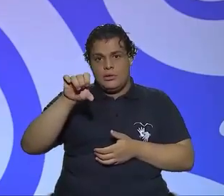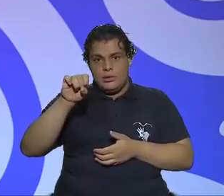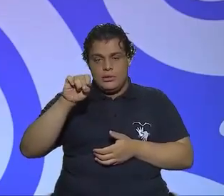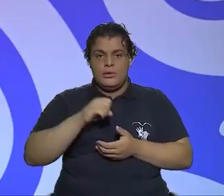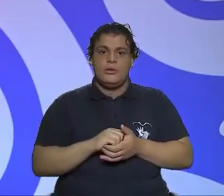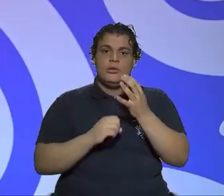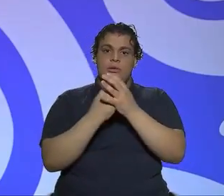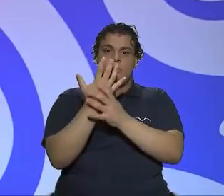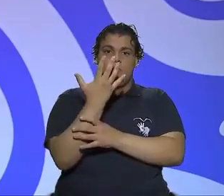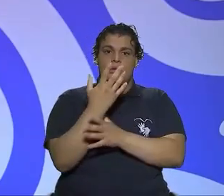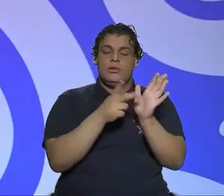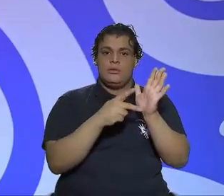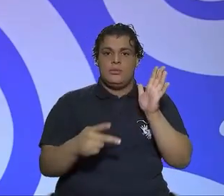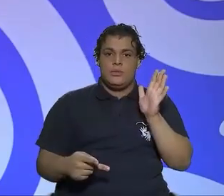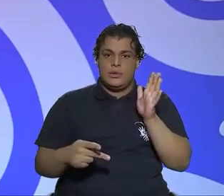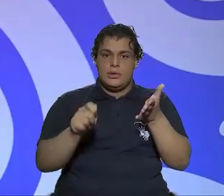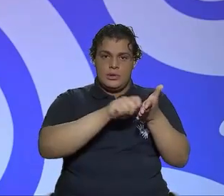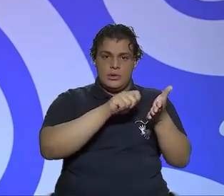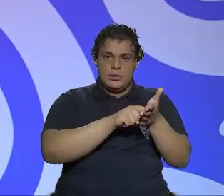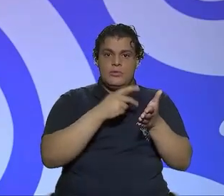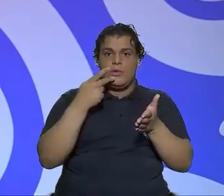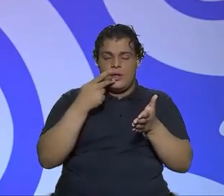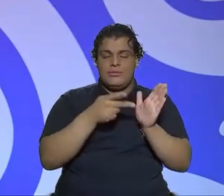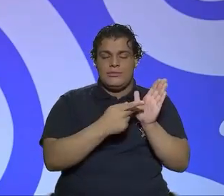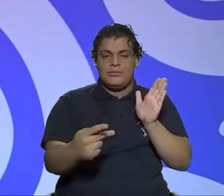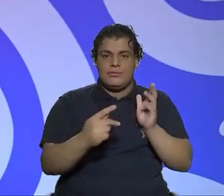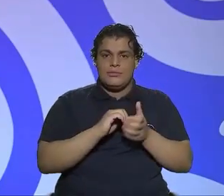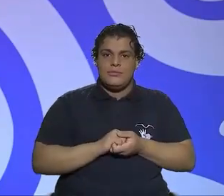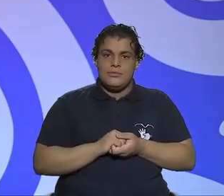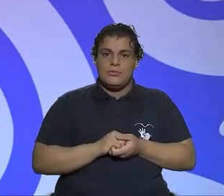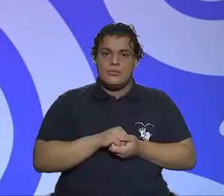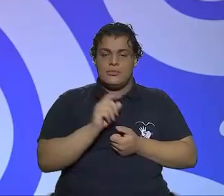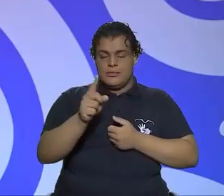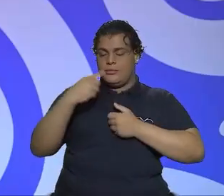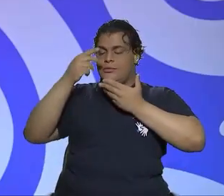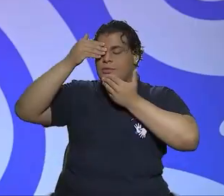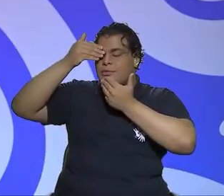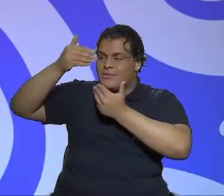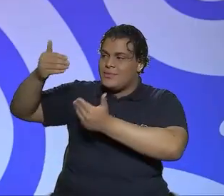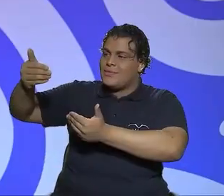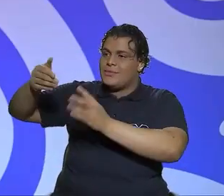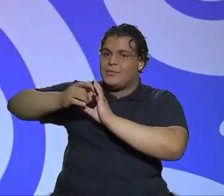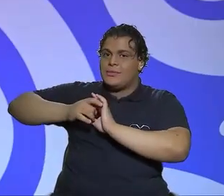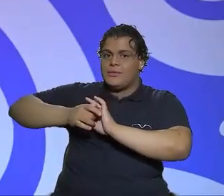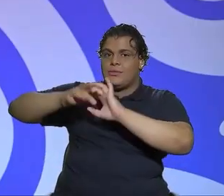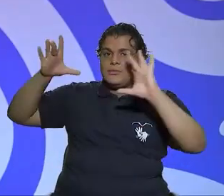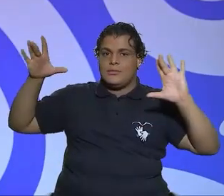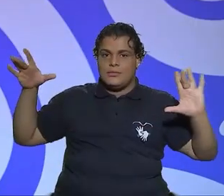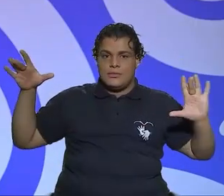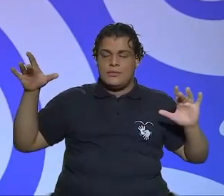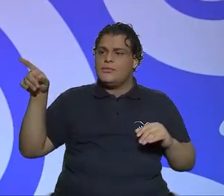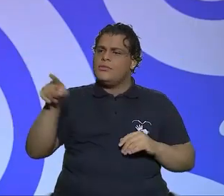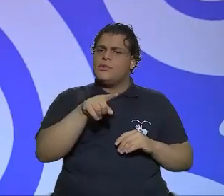do canal de poesia Escritos Falados e poeta, aos quais agradecemos pela disponibilidade. Vocês